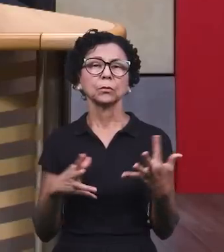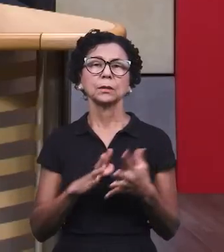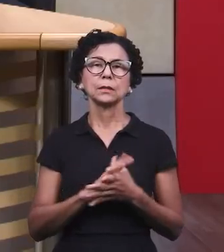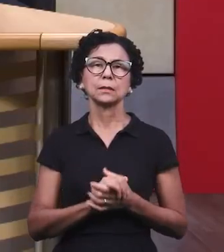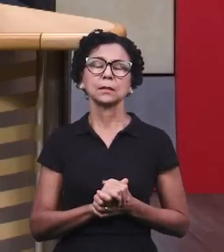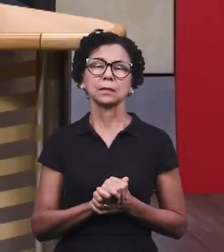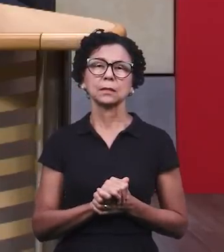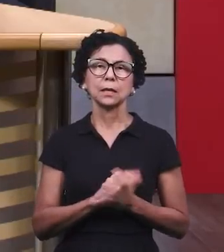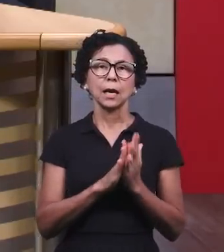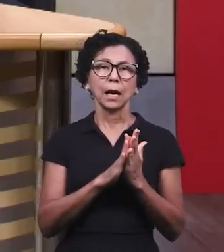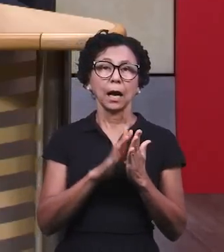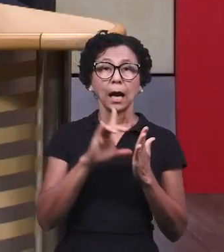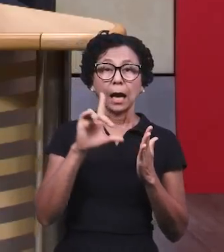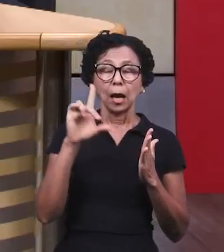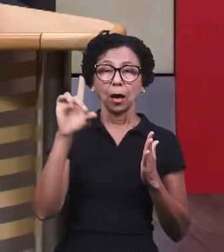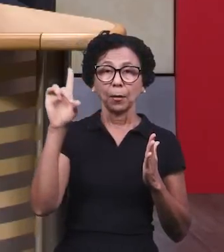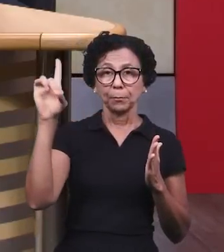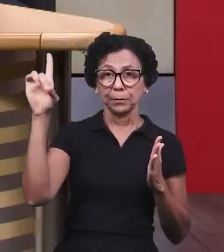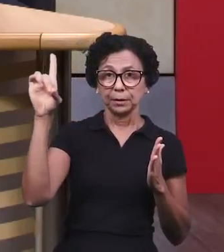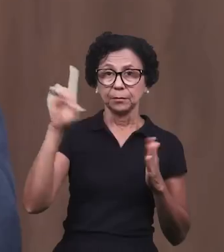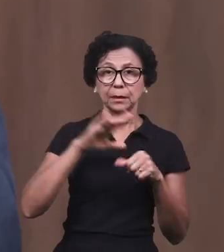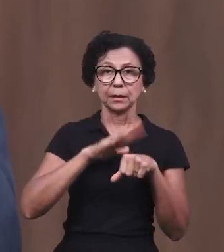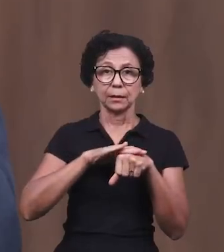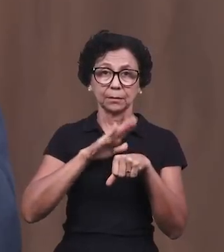por si só, ela